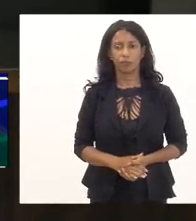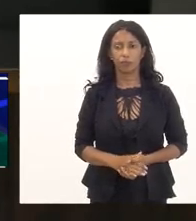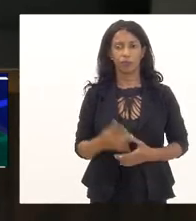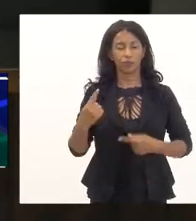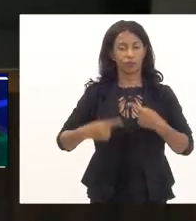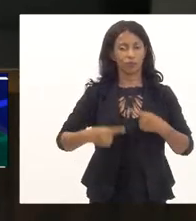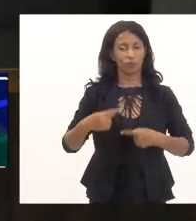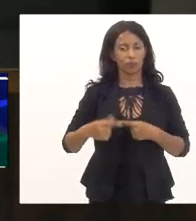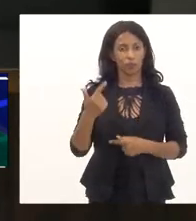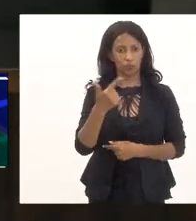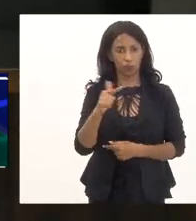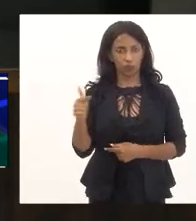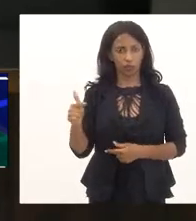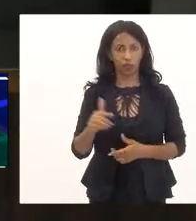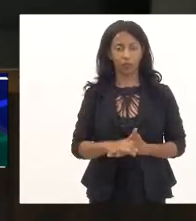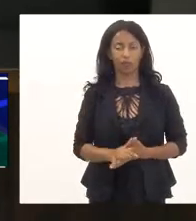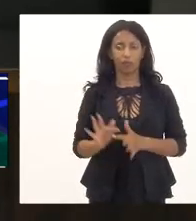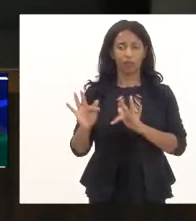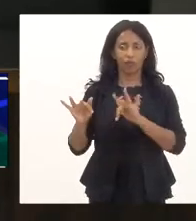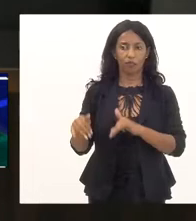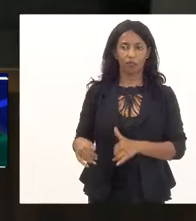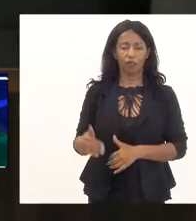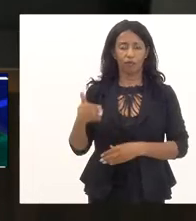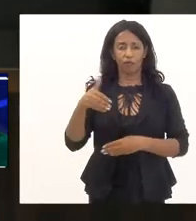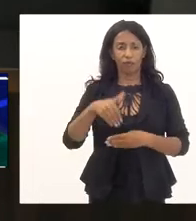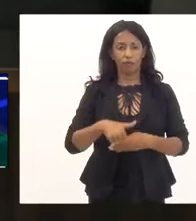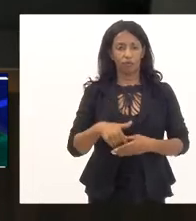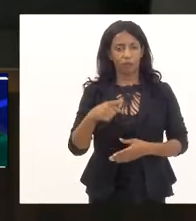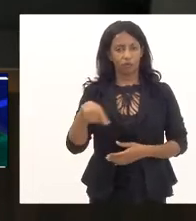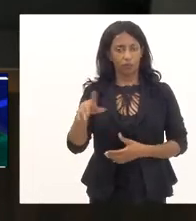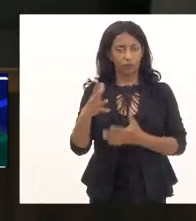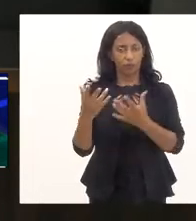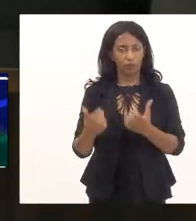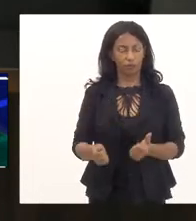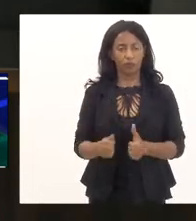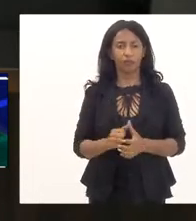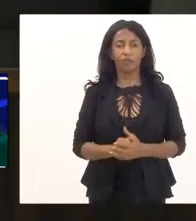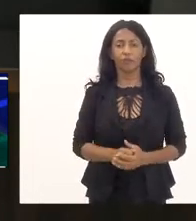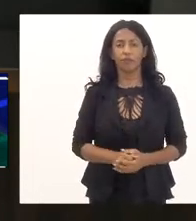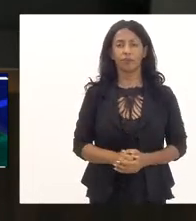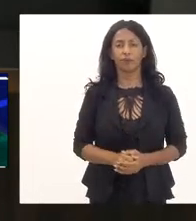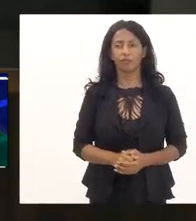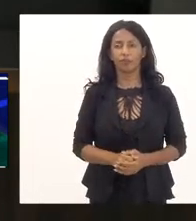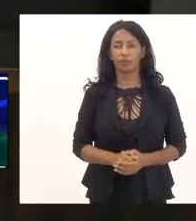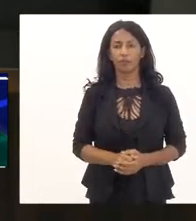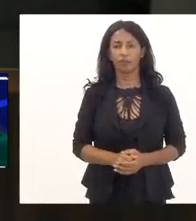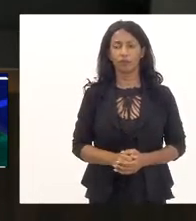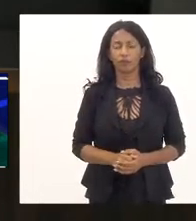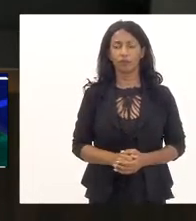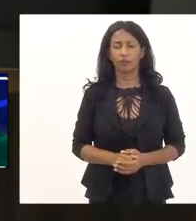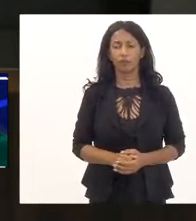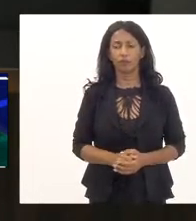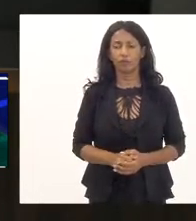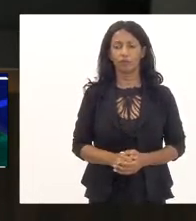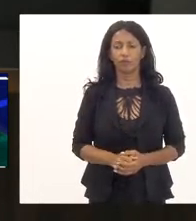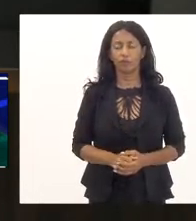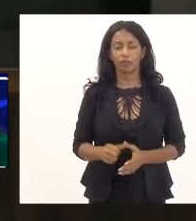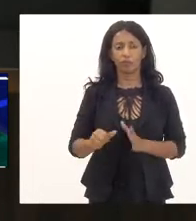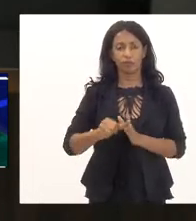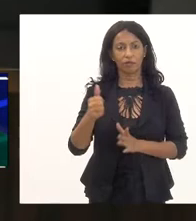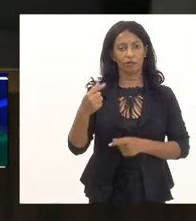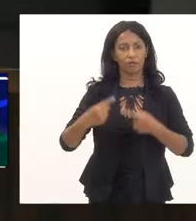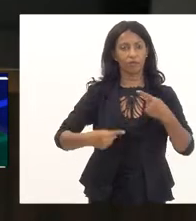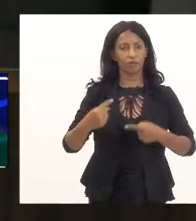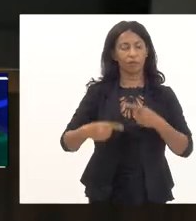Em discussão, não havendo quem queira discutir, encerrada a discussão, em votação, os senhores que aprovam permaneçam como estão aprovados, vai autógrafo. Em primeira